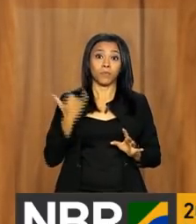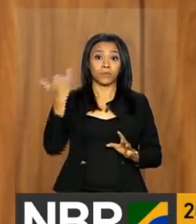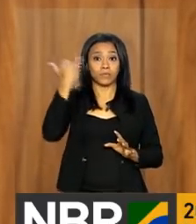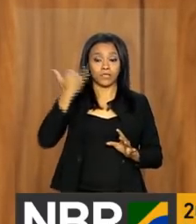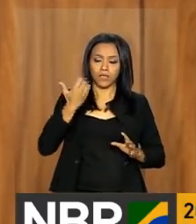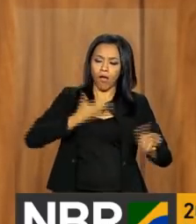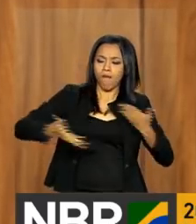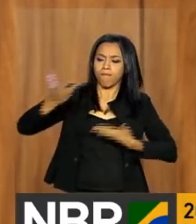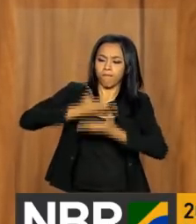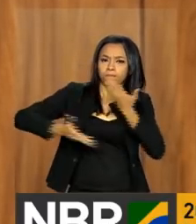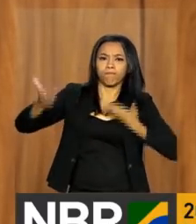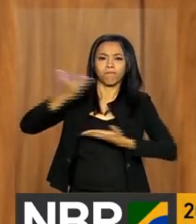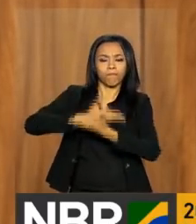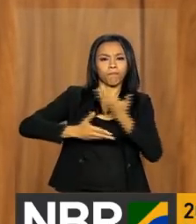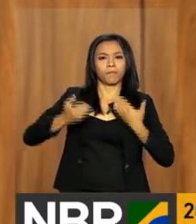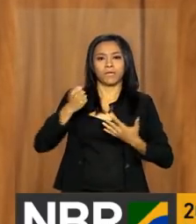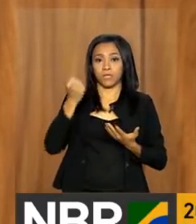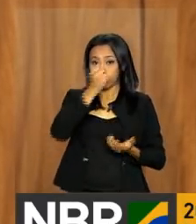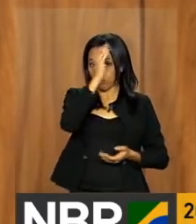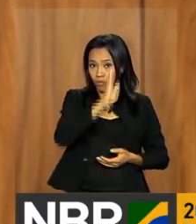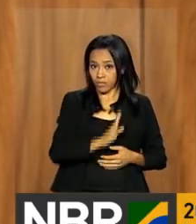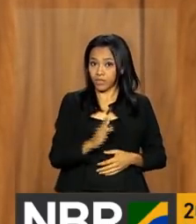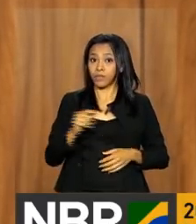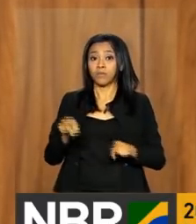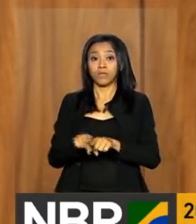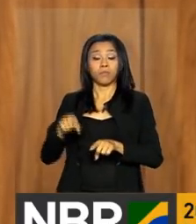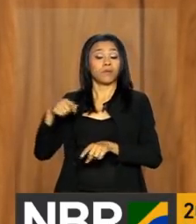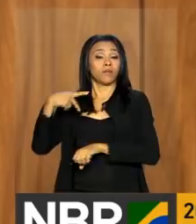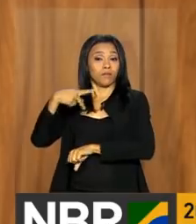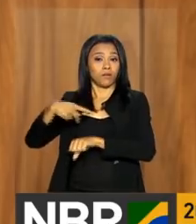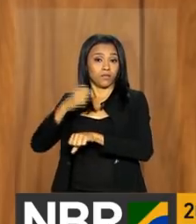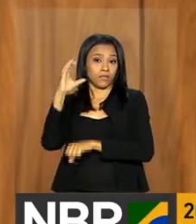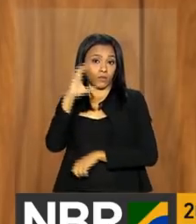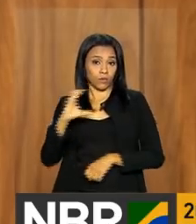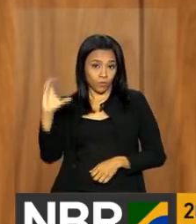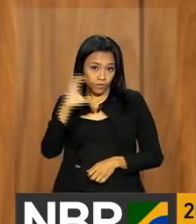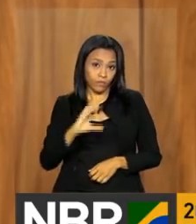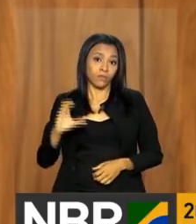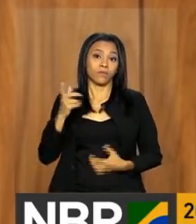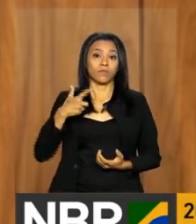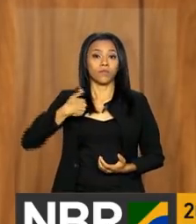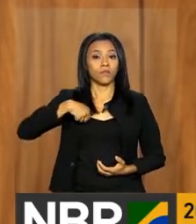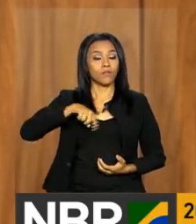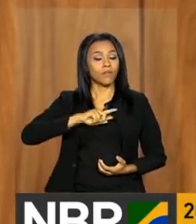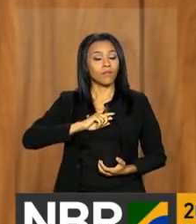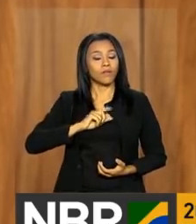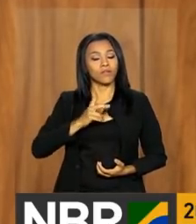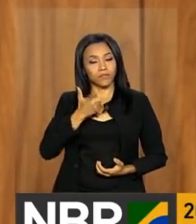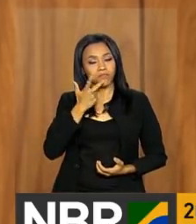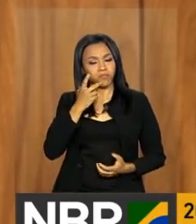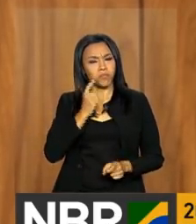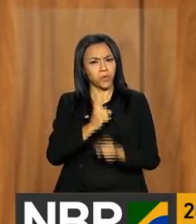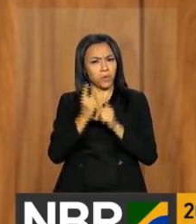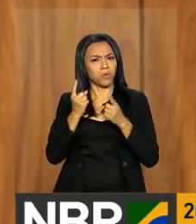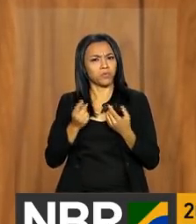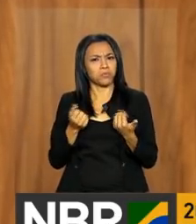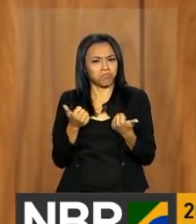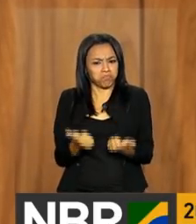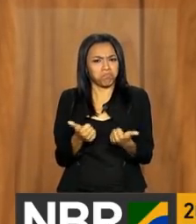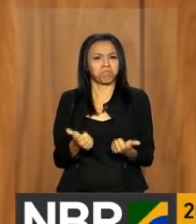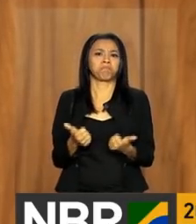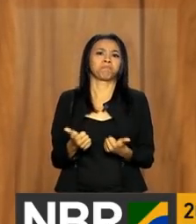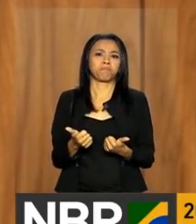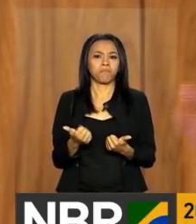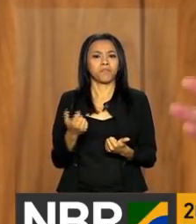o Brasil e a Colômbia. E devo registrar que nós tivemos um encontro muito produtivo. Aliás,